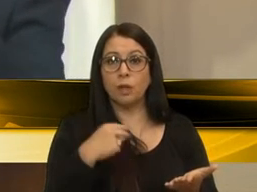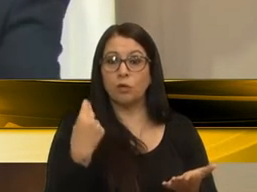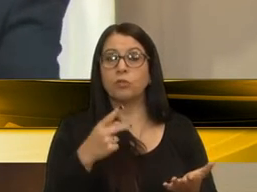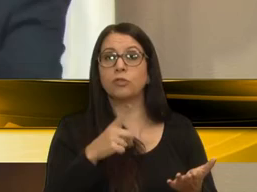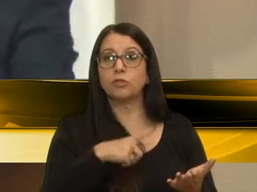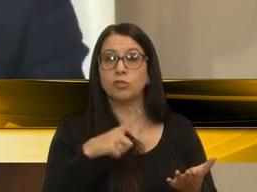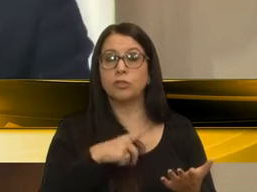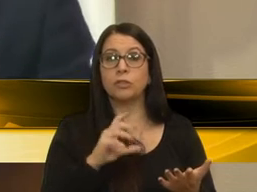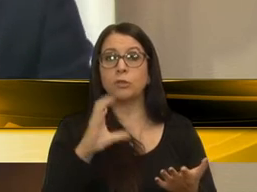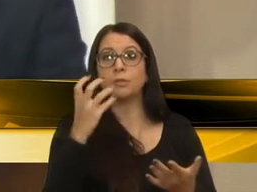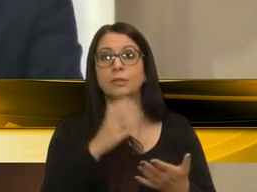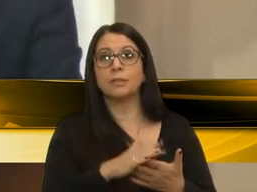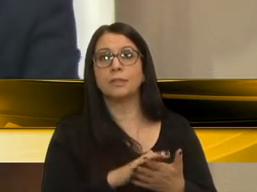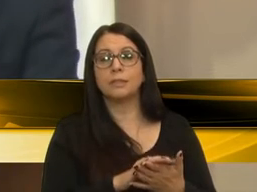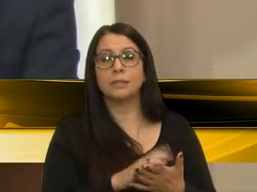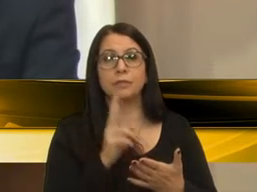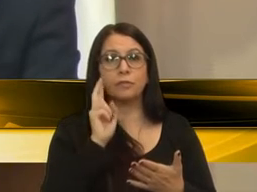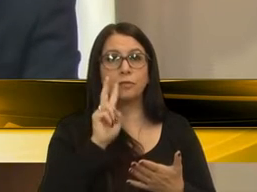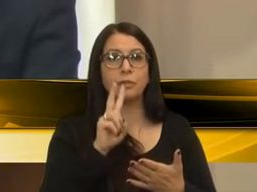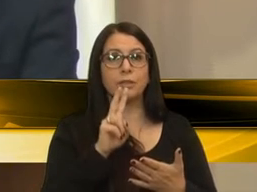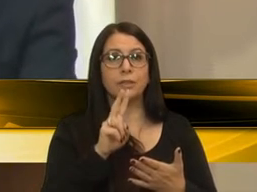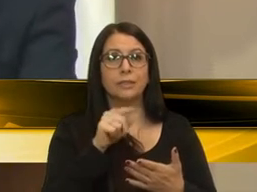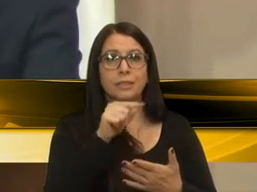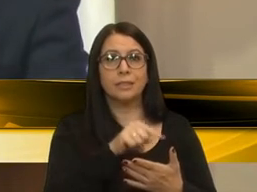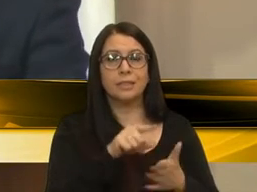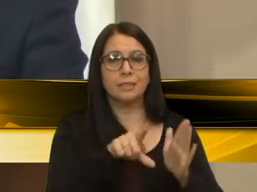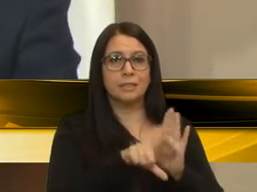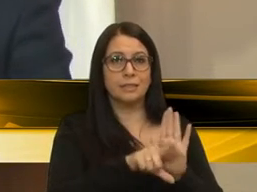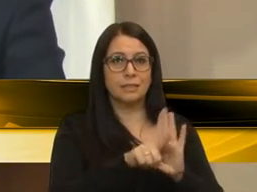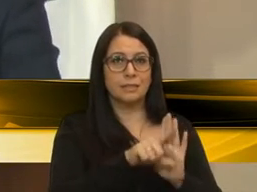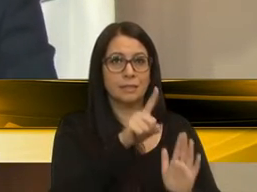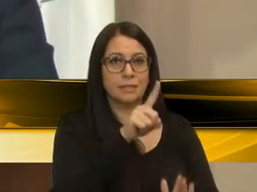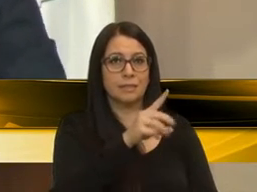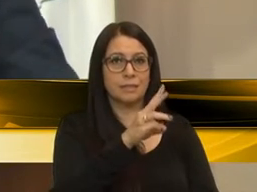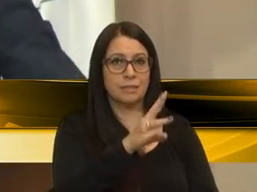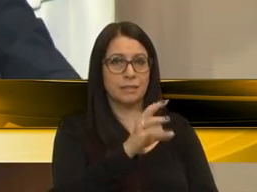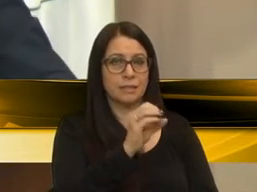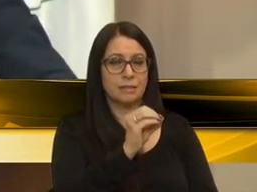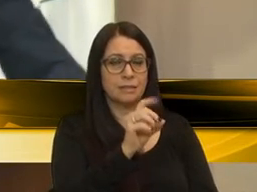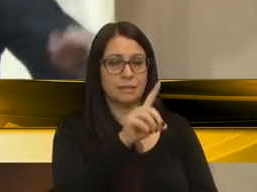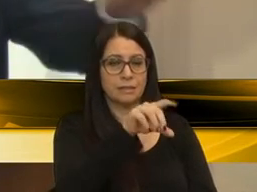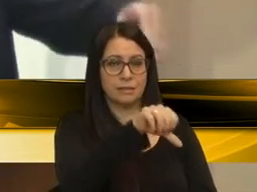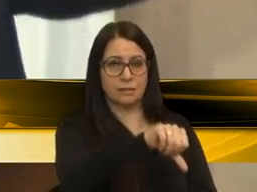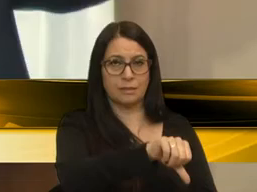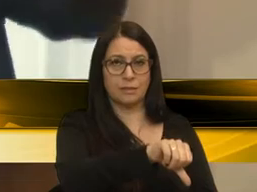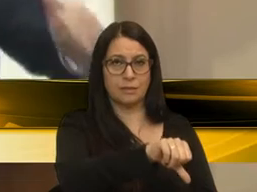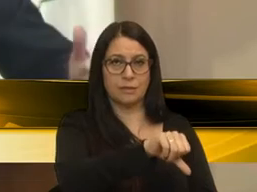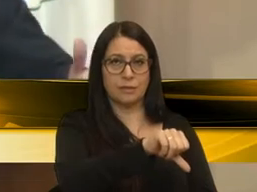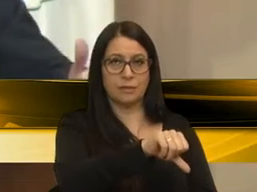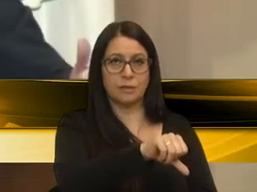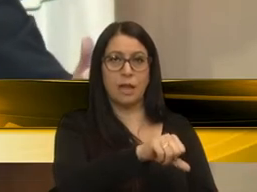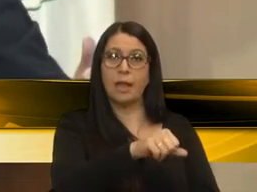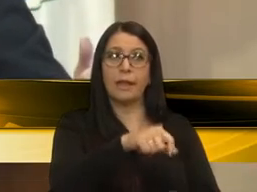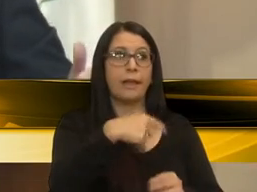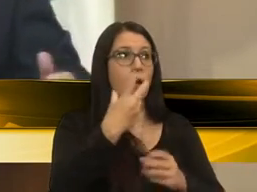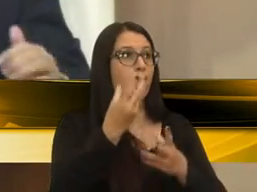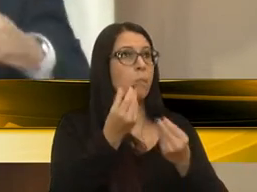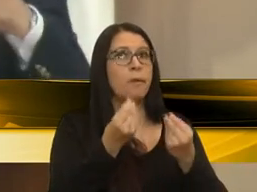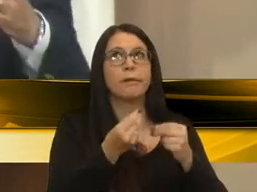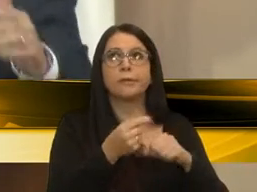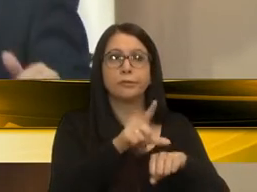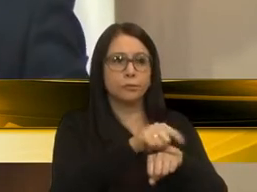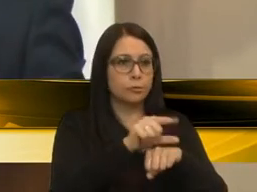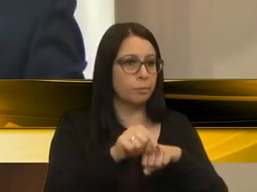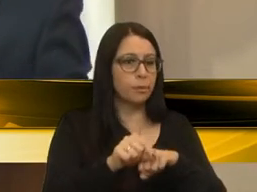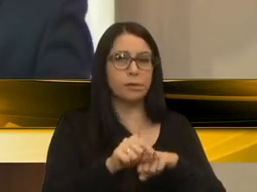teríamos solucionado pegando esta tão fadada lei a 13.019, que é o grande argumento, vereador Edson, de que